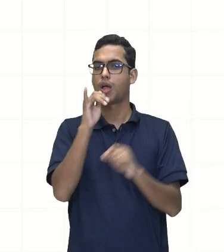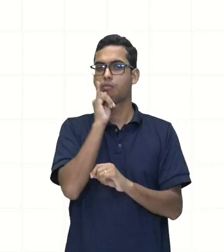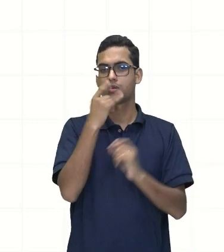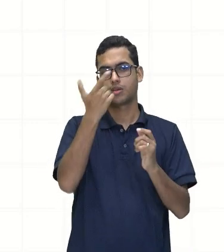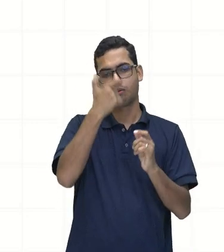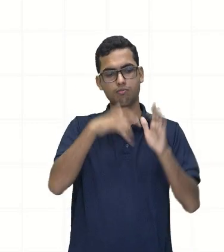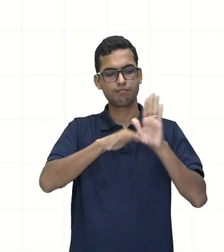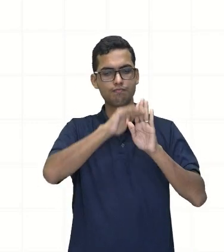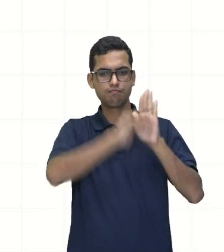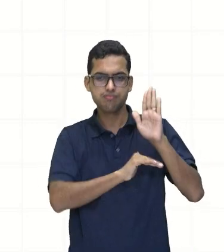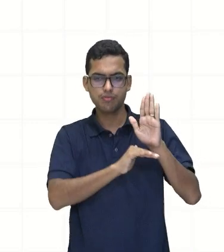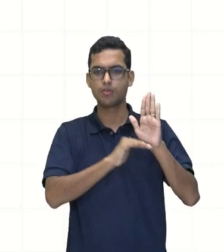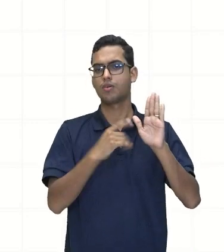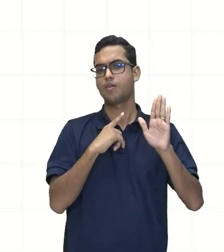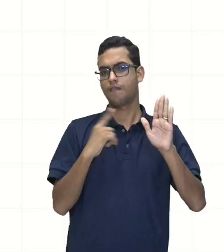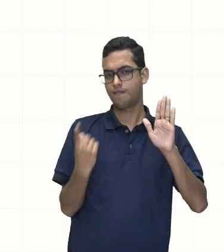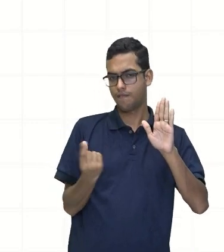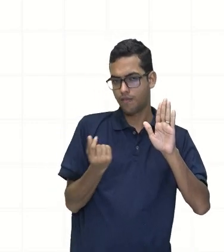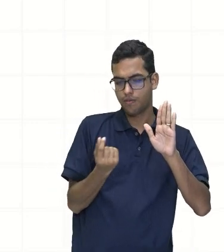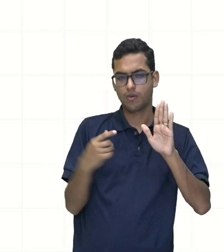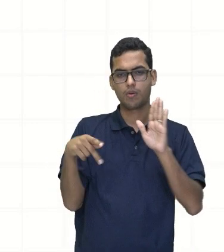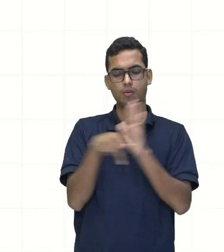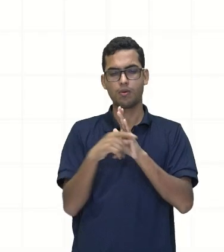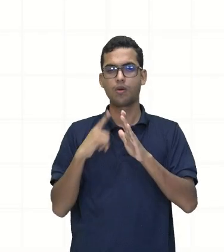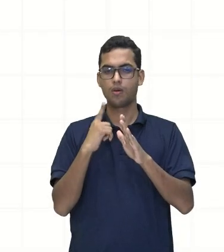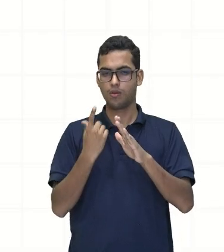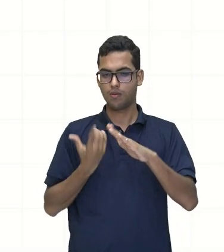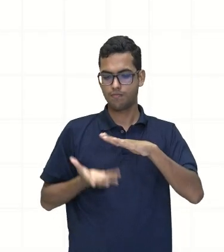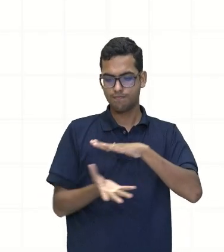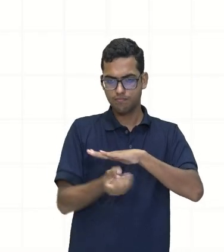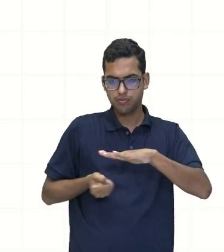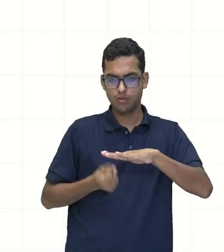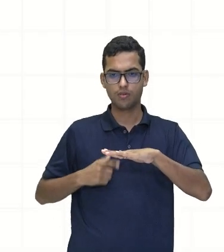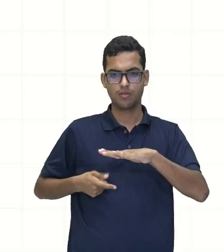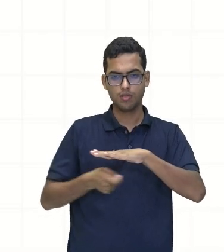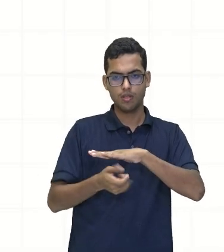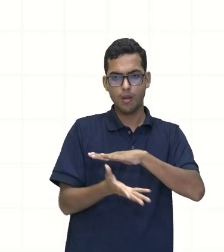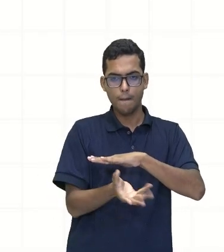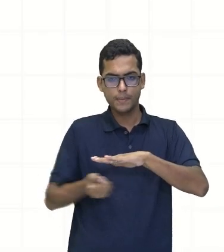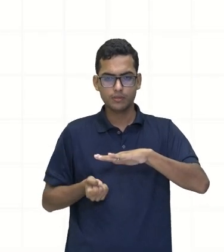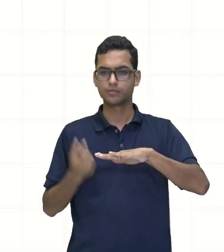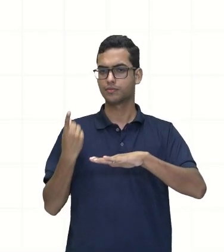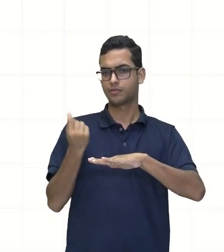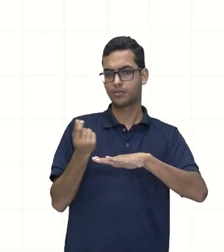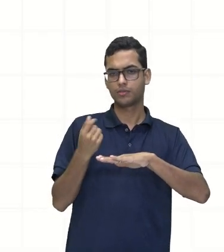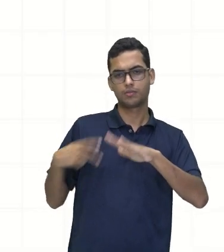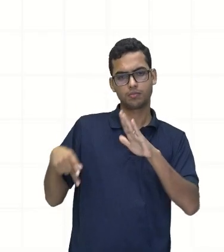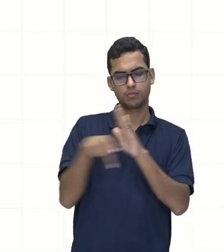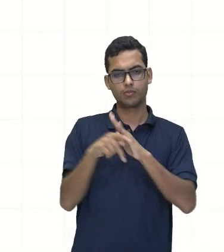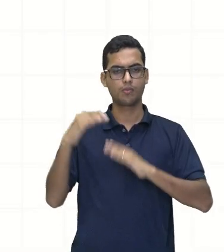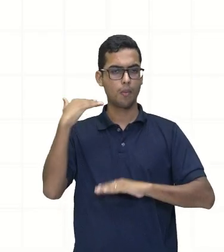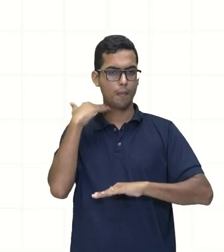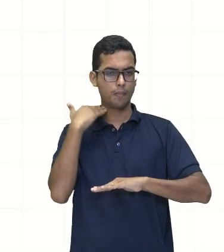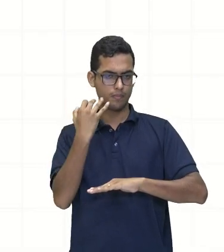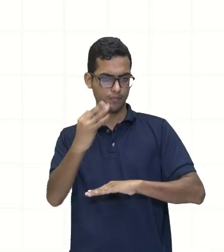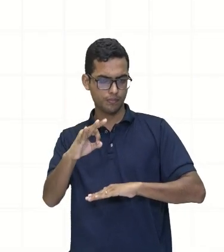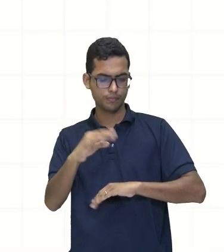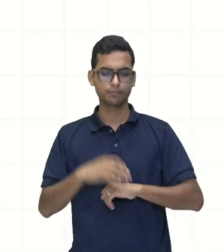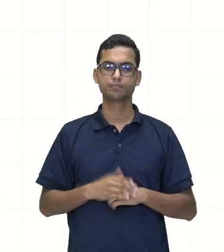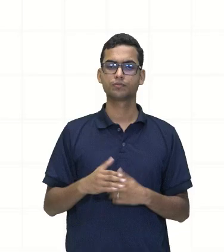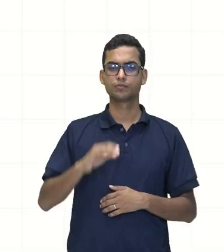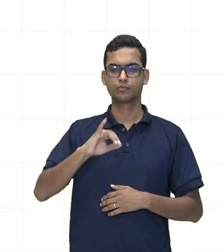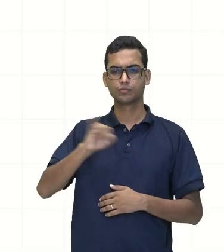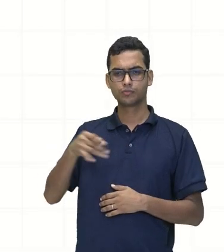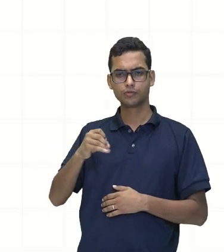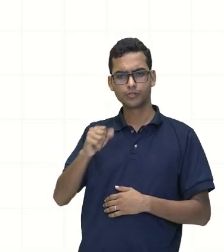né, aquele valor da minha conta, tá? Então, aqui é como se, né, o João tivesse